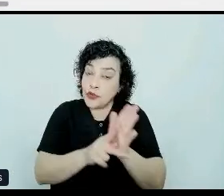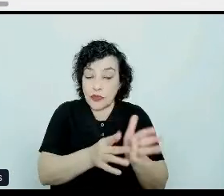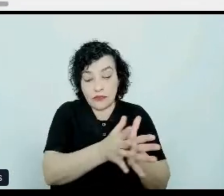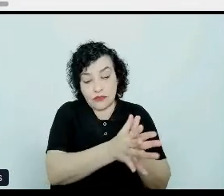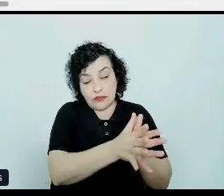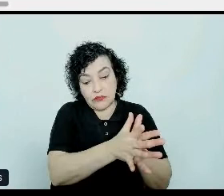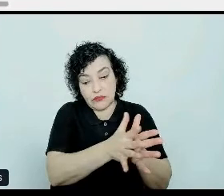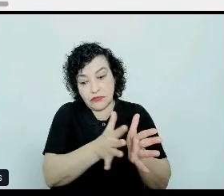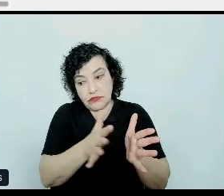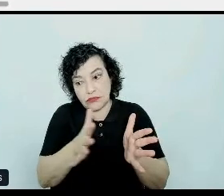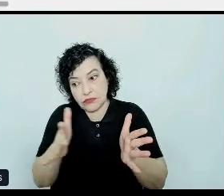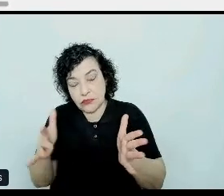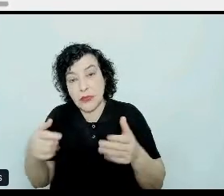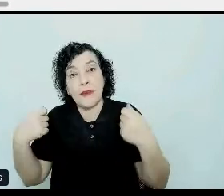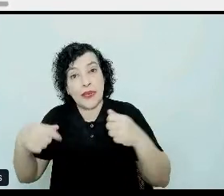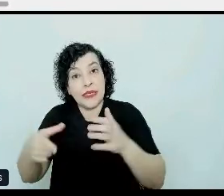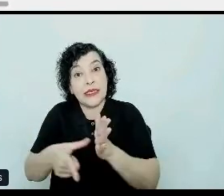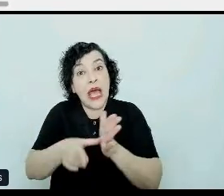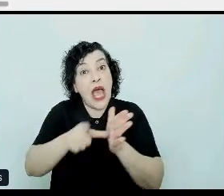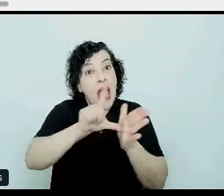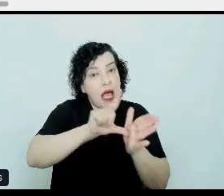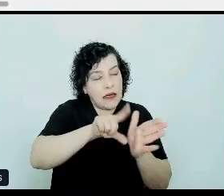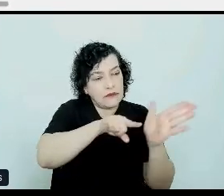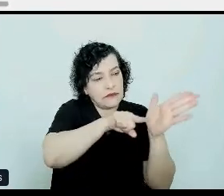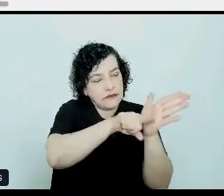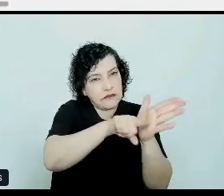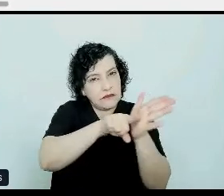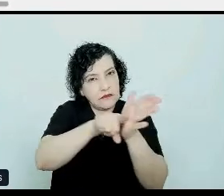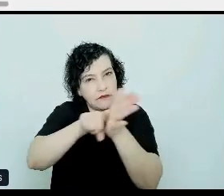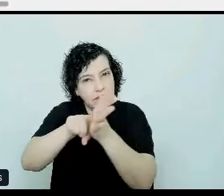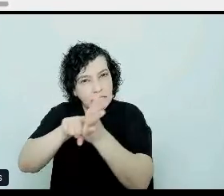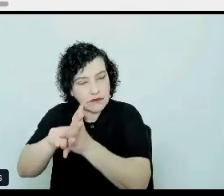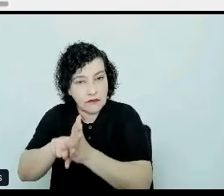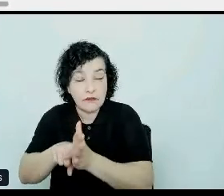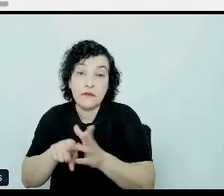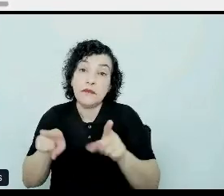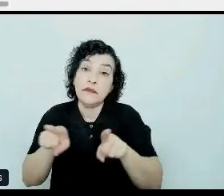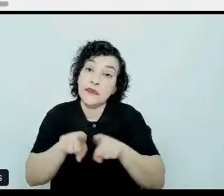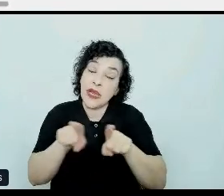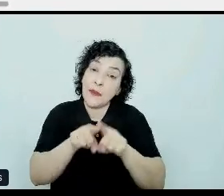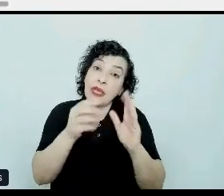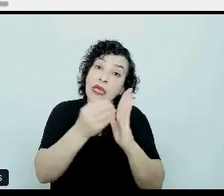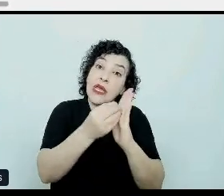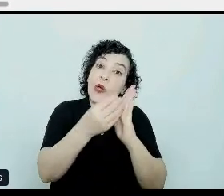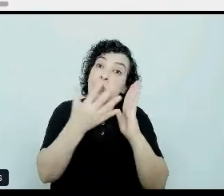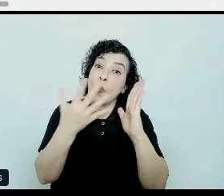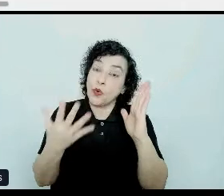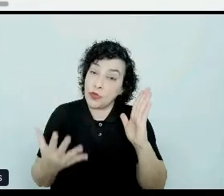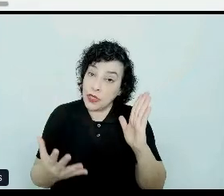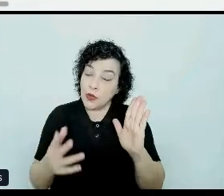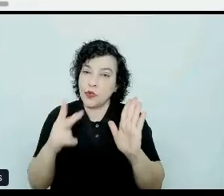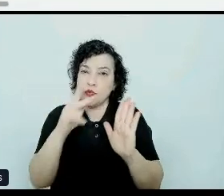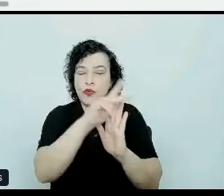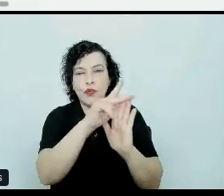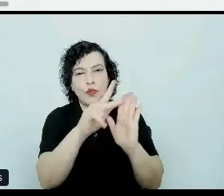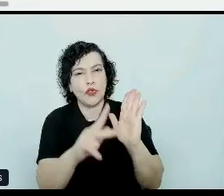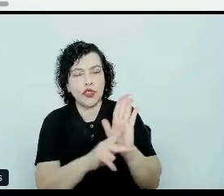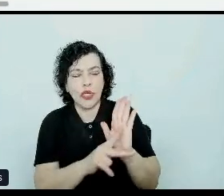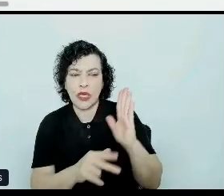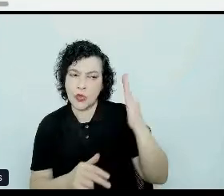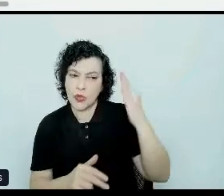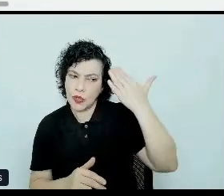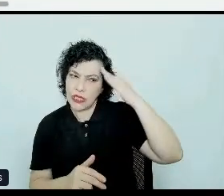vê primeiro, né, questões de conteúdo, né, para poder formatar ali, entender o que que você